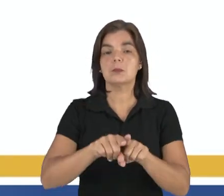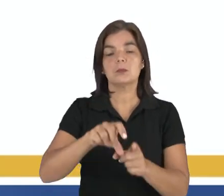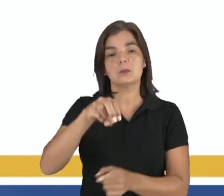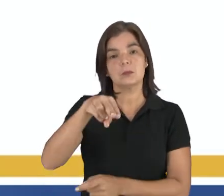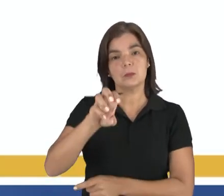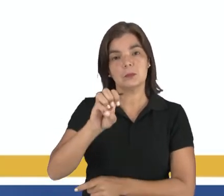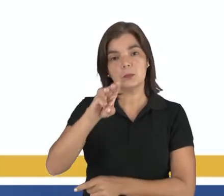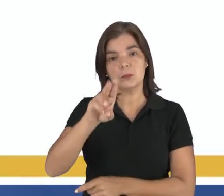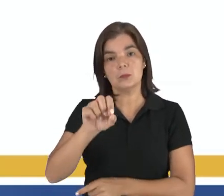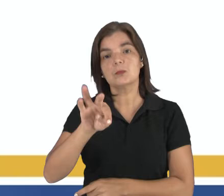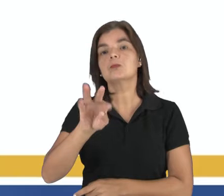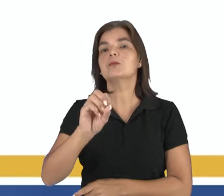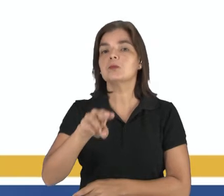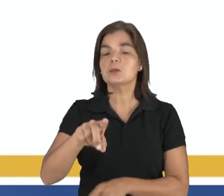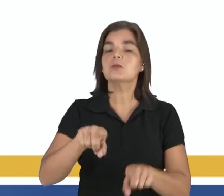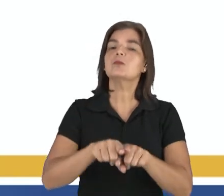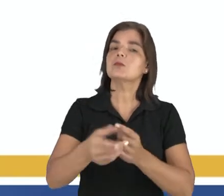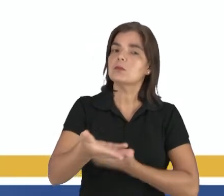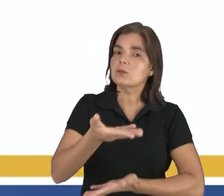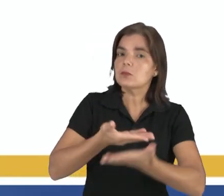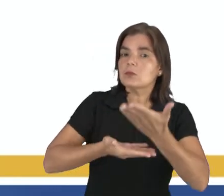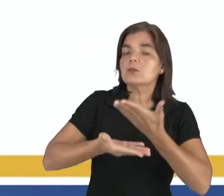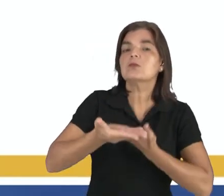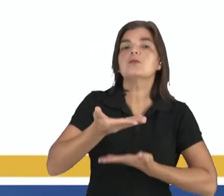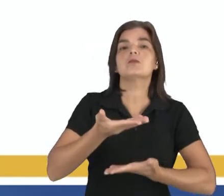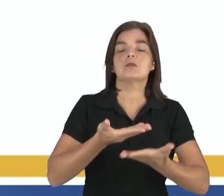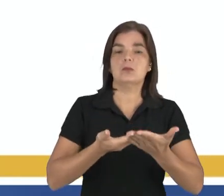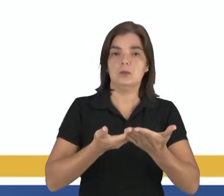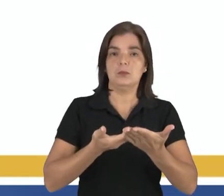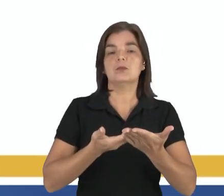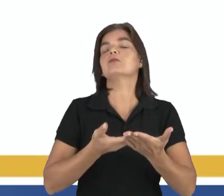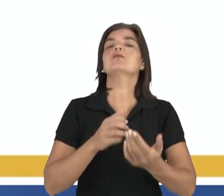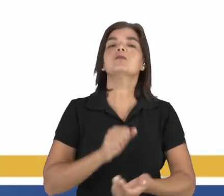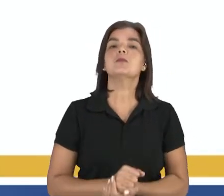Albert Einstein, que compartilharam e fizeram